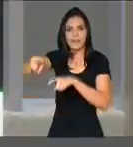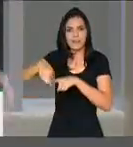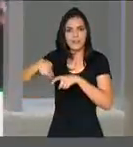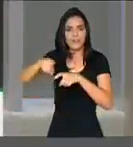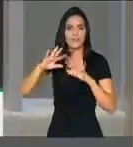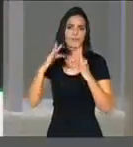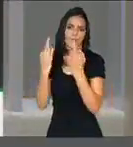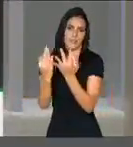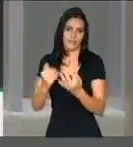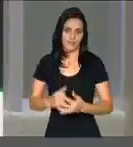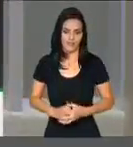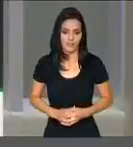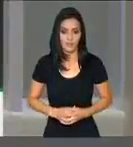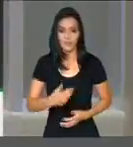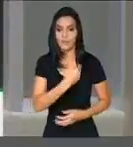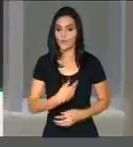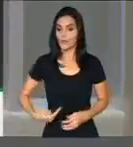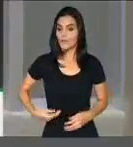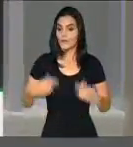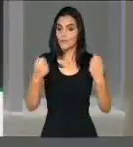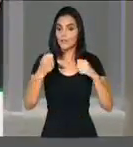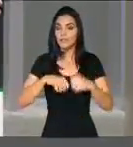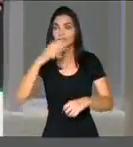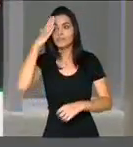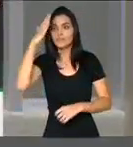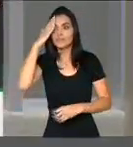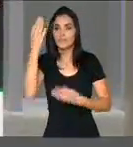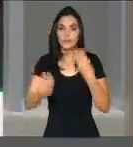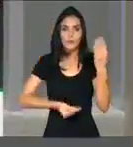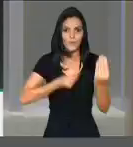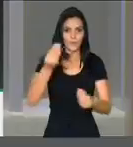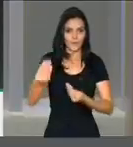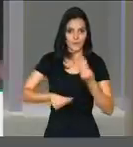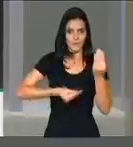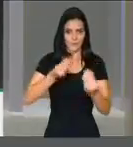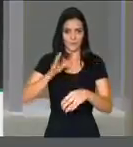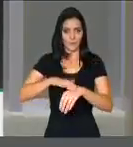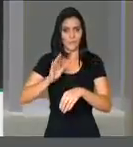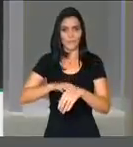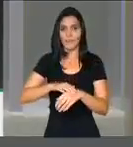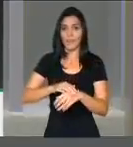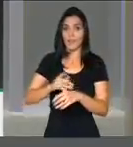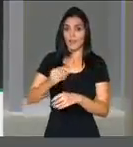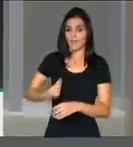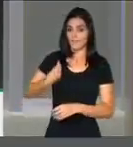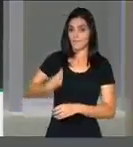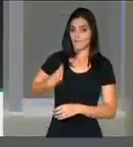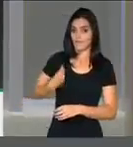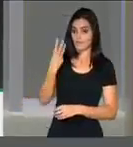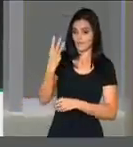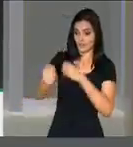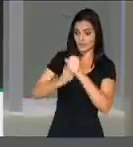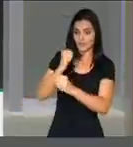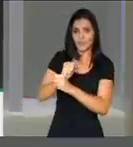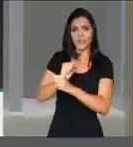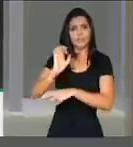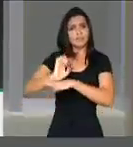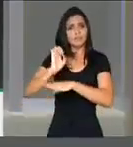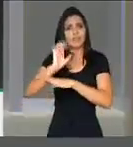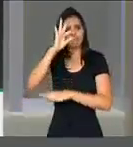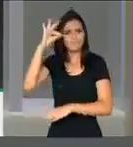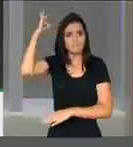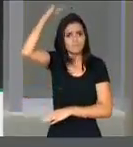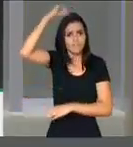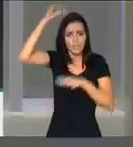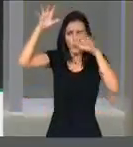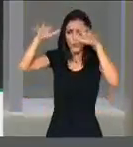governo tem que pegar aquela dívida, a dívida de quem durante 3 anos o Espírito Santo passou seca e não teve